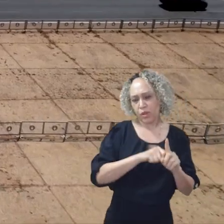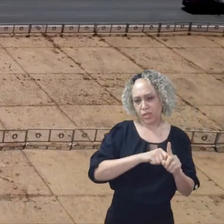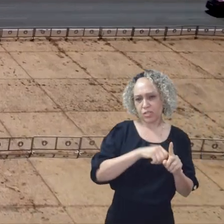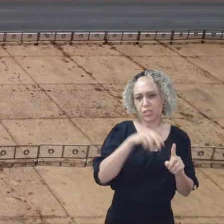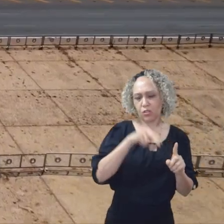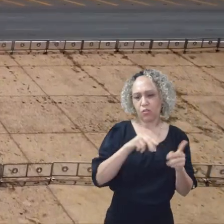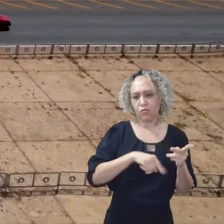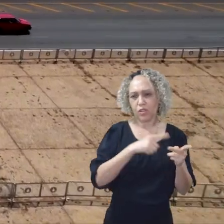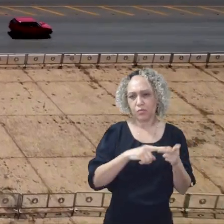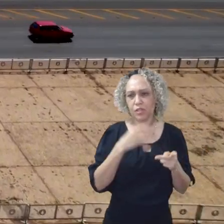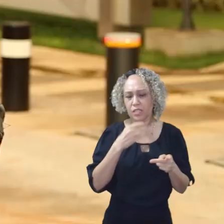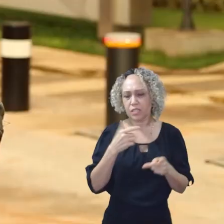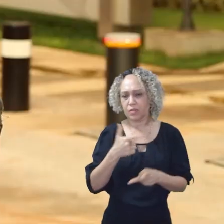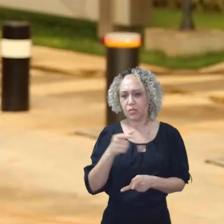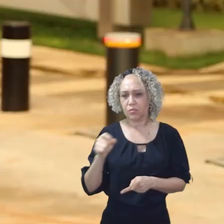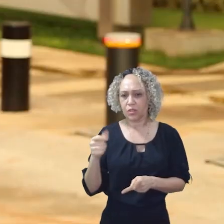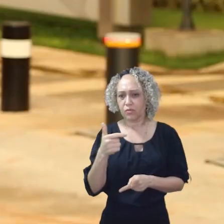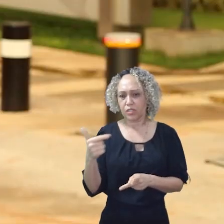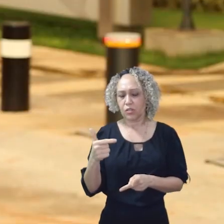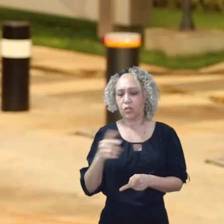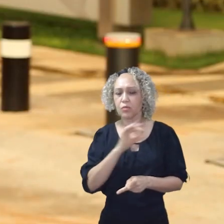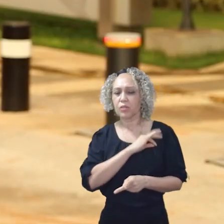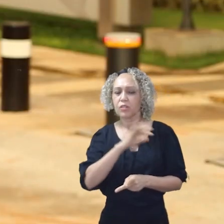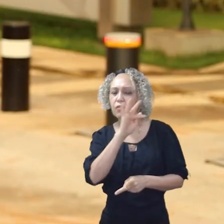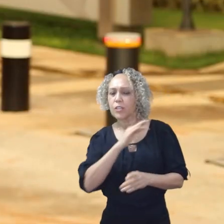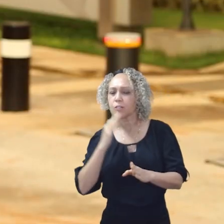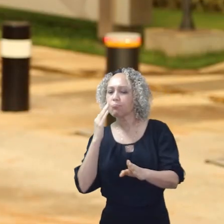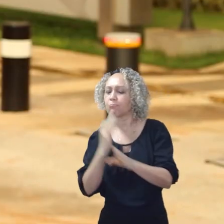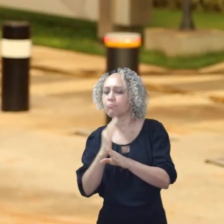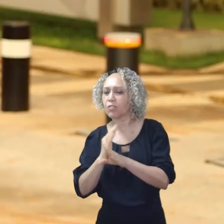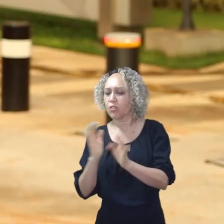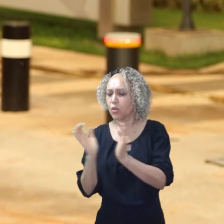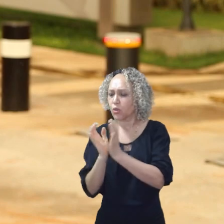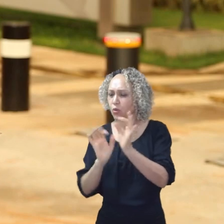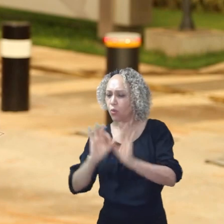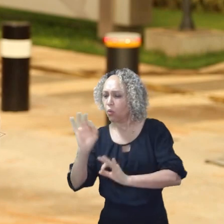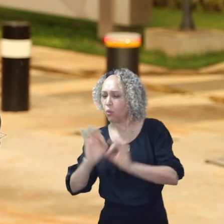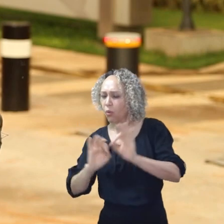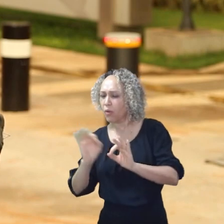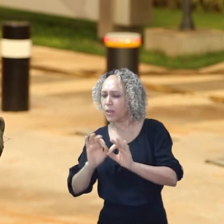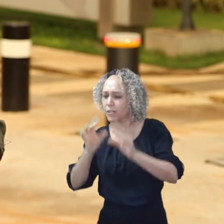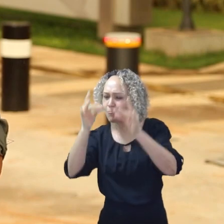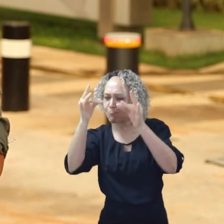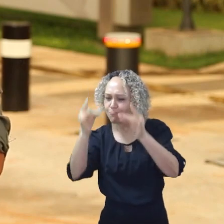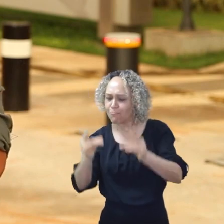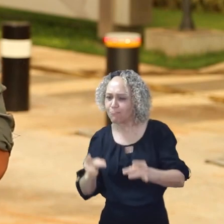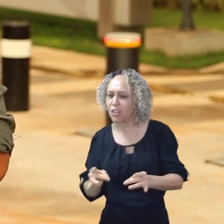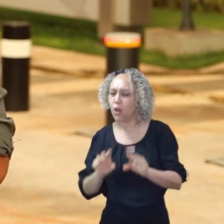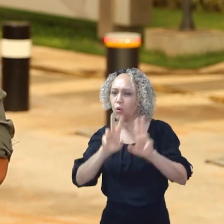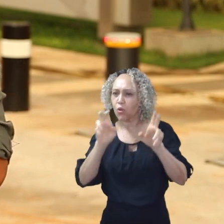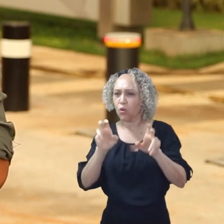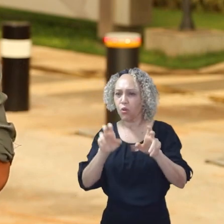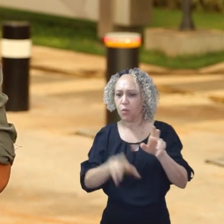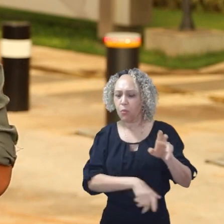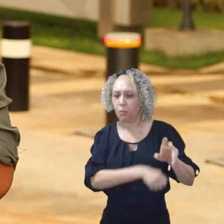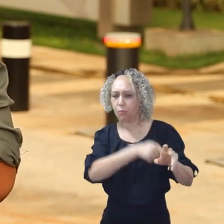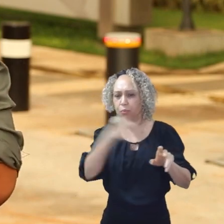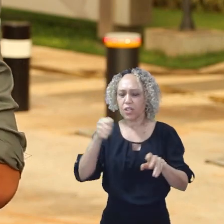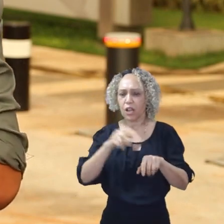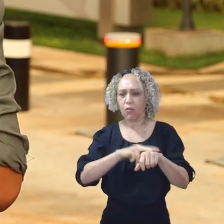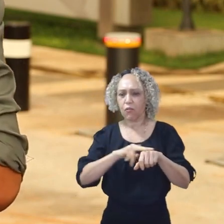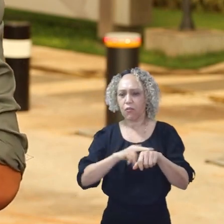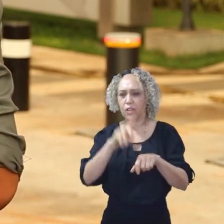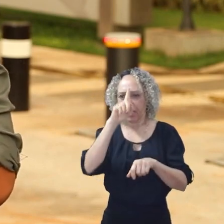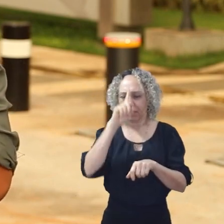de 2022. Segundo a Polícia Federal, entre as ações elaboradas pelo grupo havia o planejamento detalhado denominado